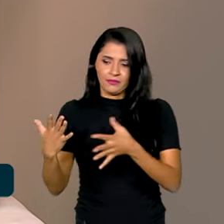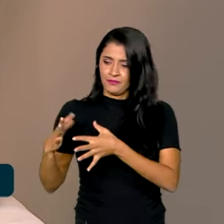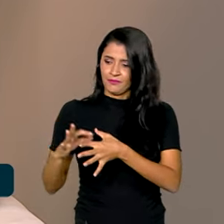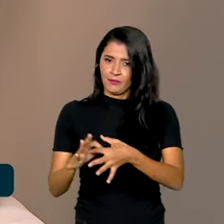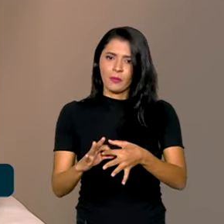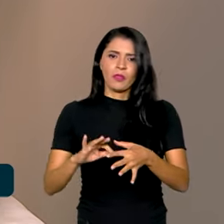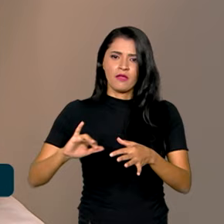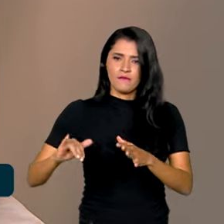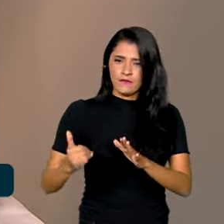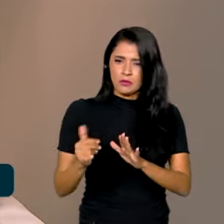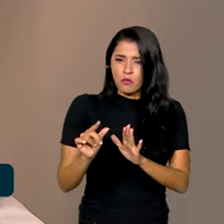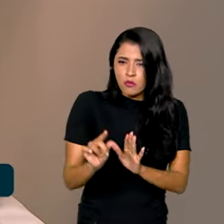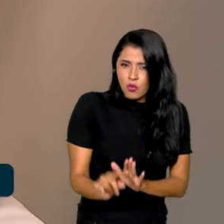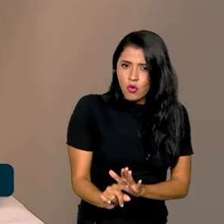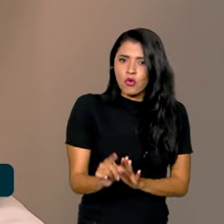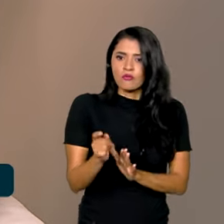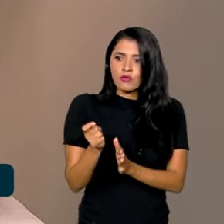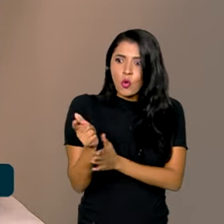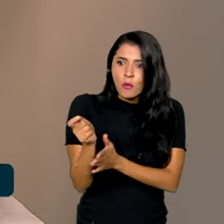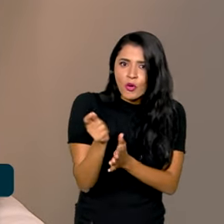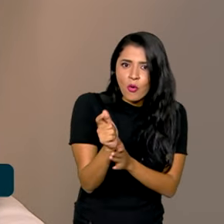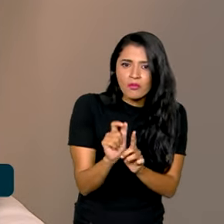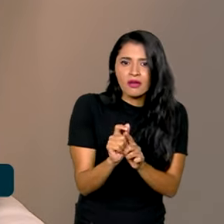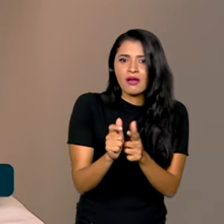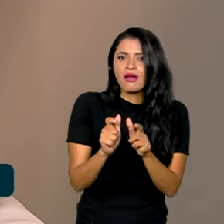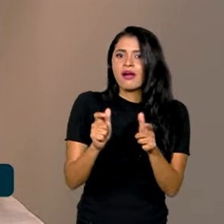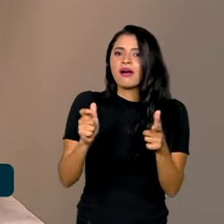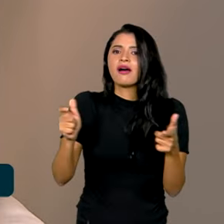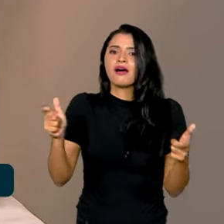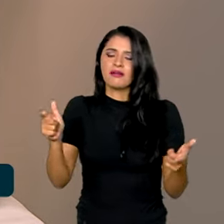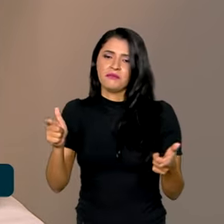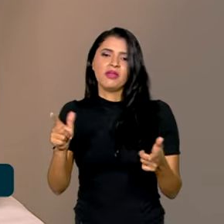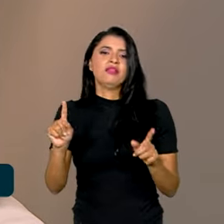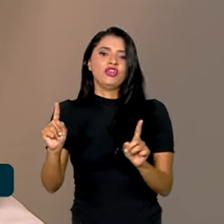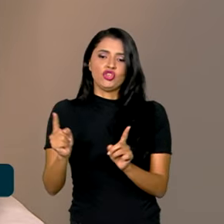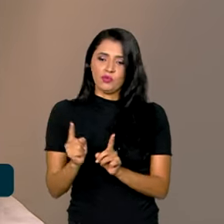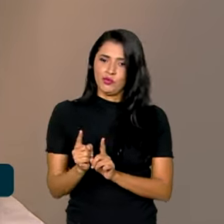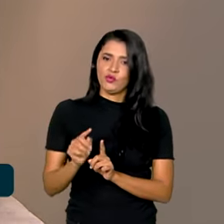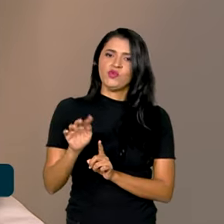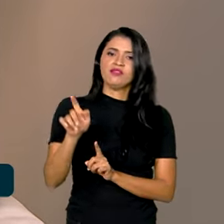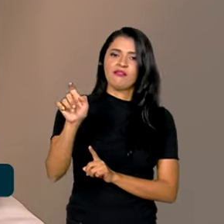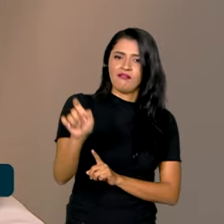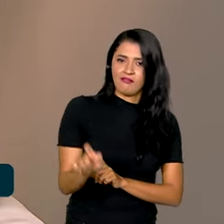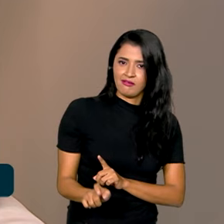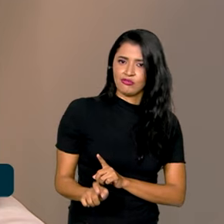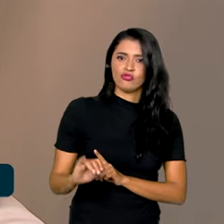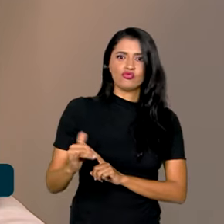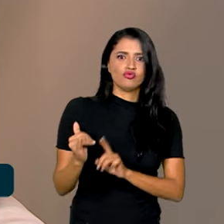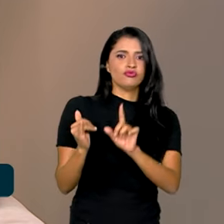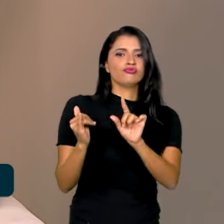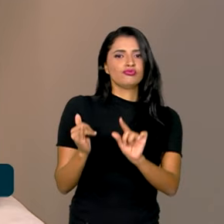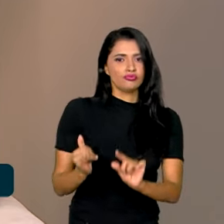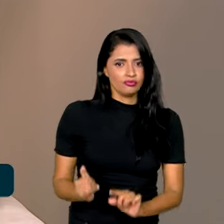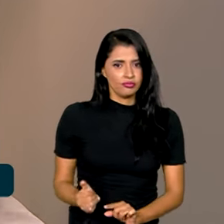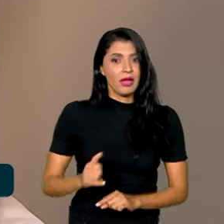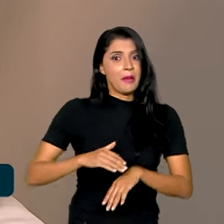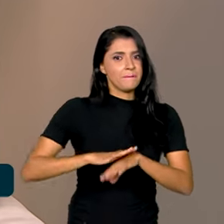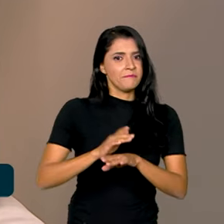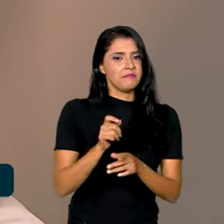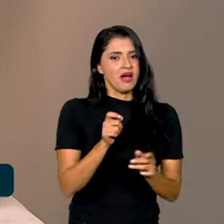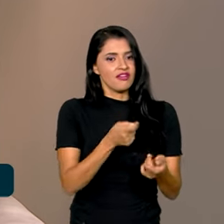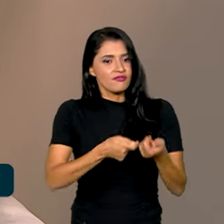inflação baixa, você vai ter aumento de consumo. Aumenta o consumo, reduz a taxa, você vai ter mais atividade econômica,